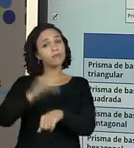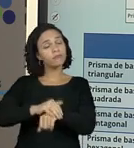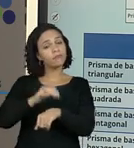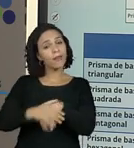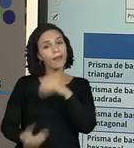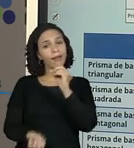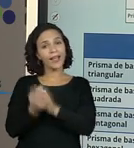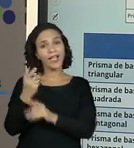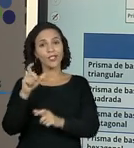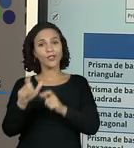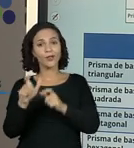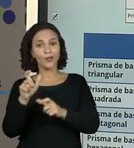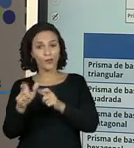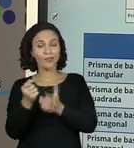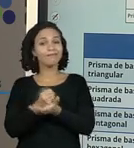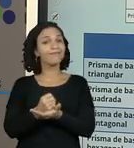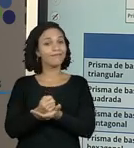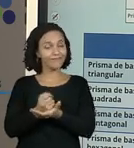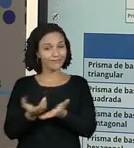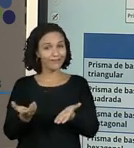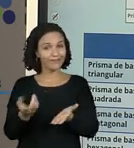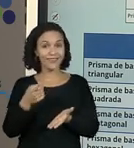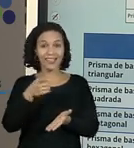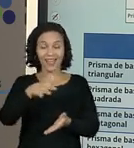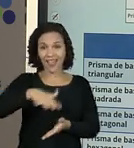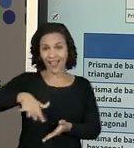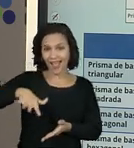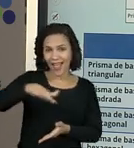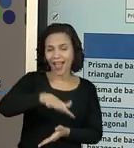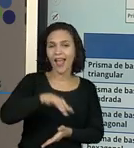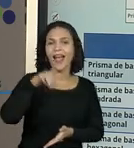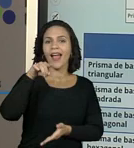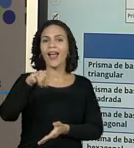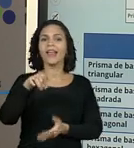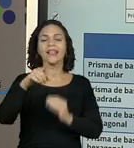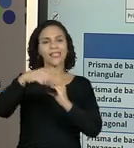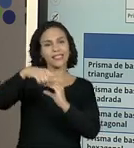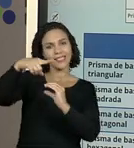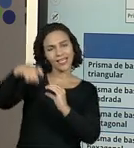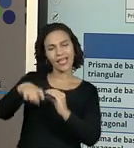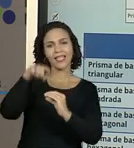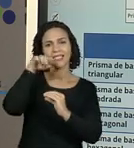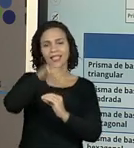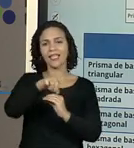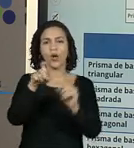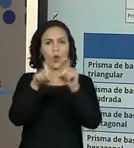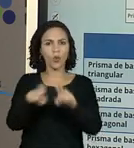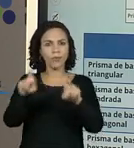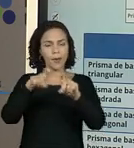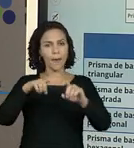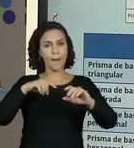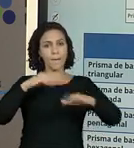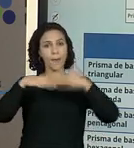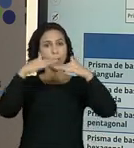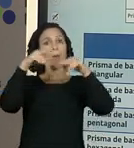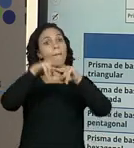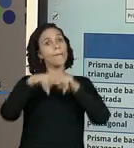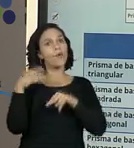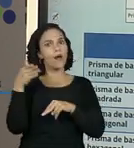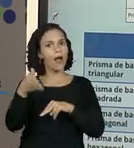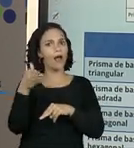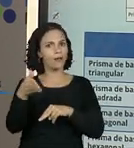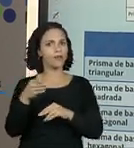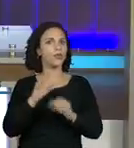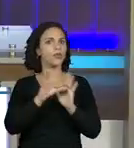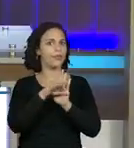bem? Inclusive, a ciência da computação avançou muito por causa disso aqui. Tá? Retomando o raciocínio, turma, eu